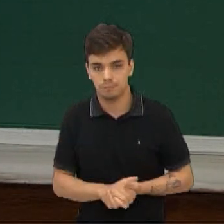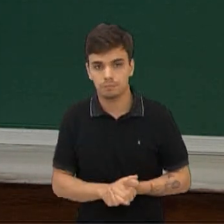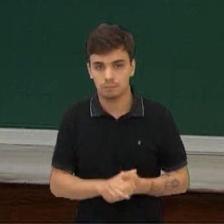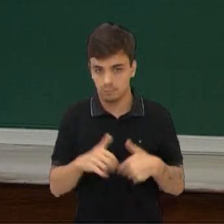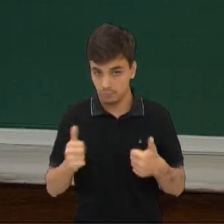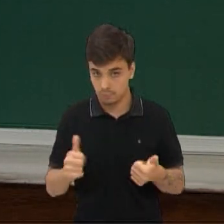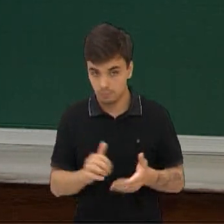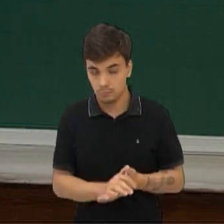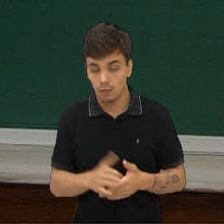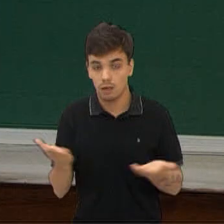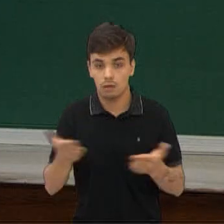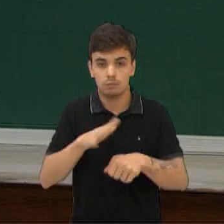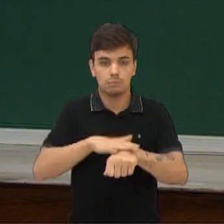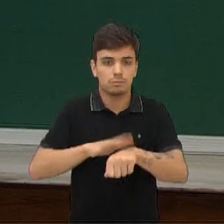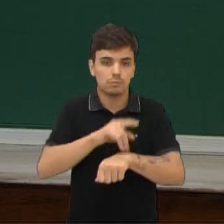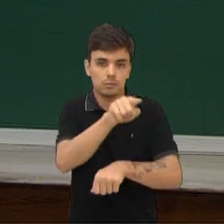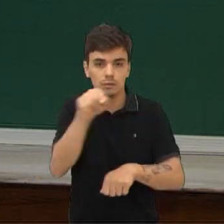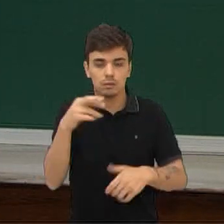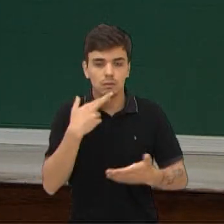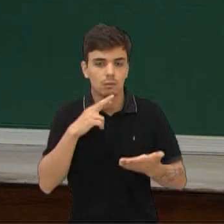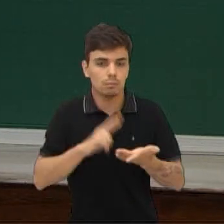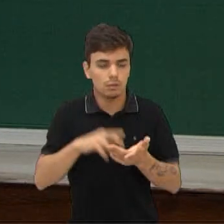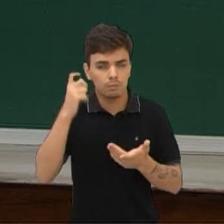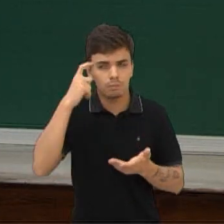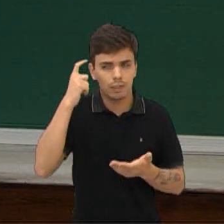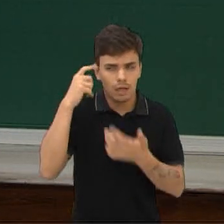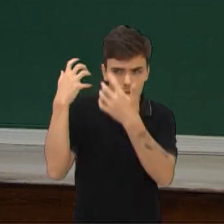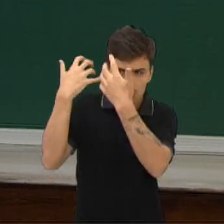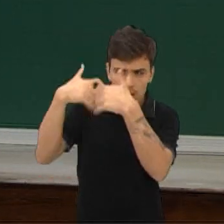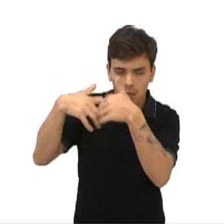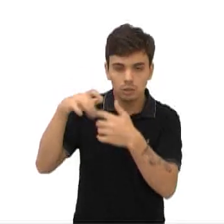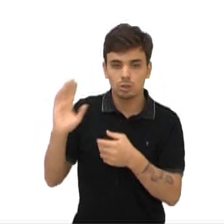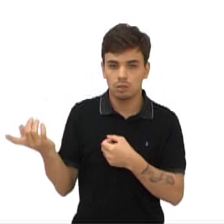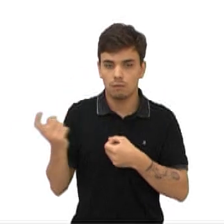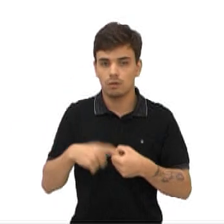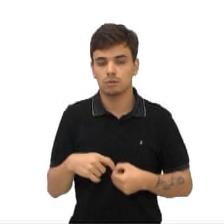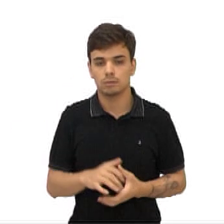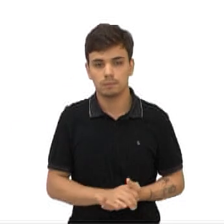tá bom? Vou dar um tempinho para você, você pensa aí e a gente já volta.